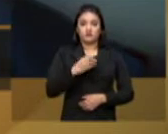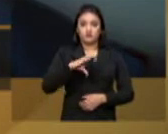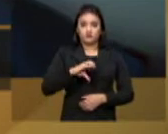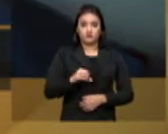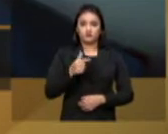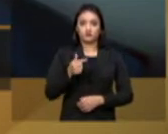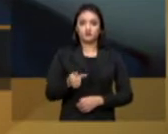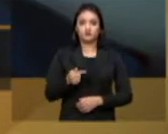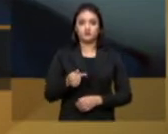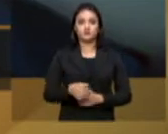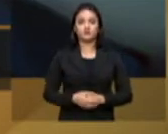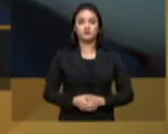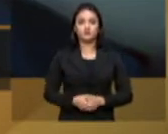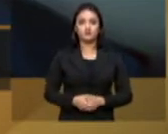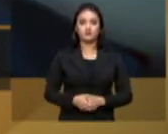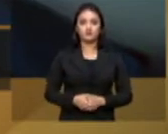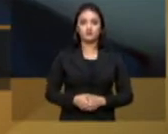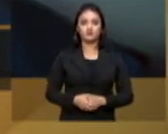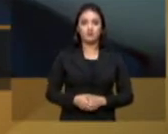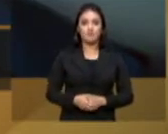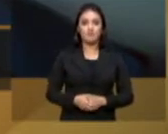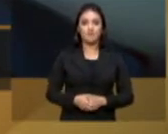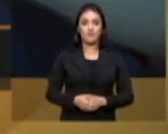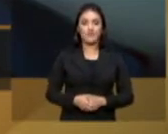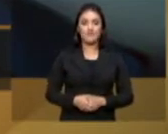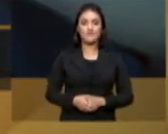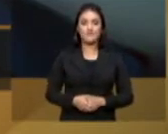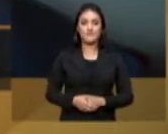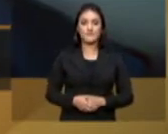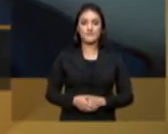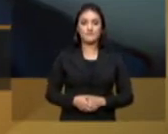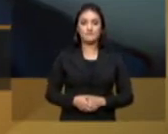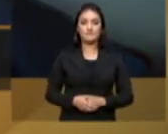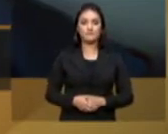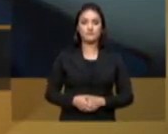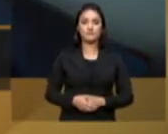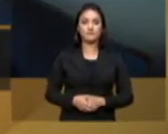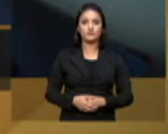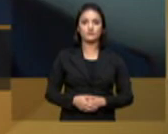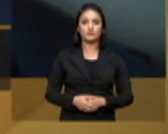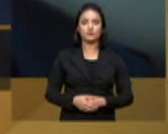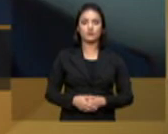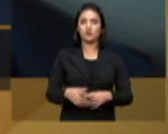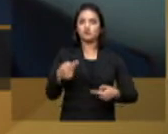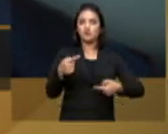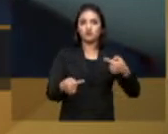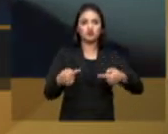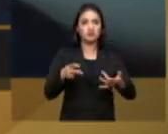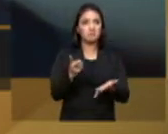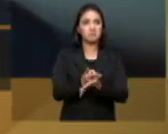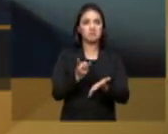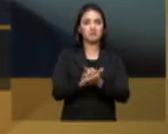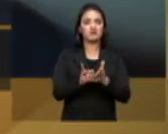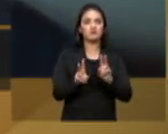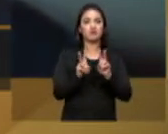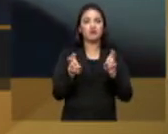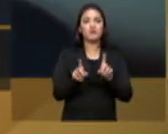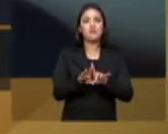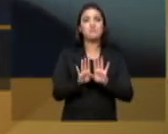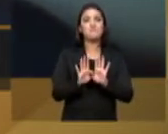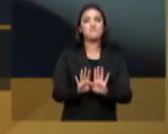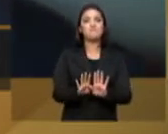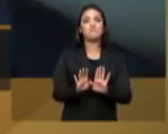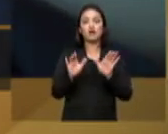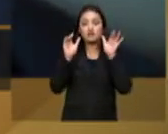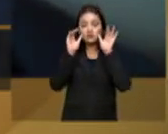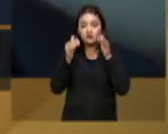4.697, neste caso esteve em questão a mesma matéria, mas sob outro